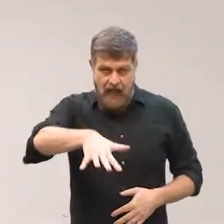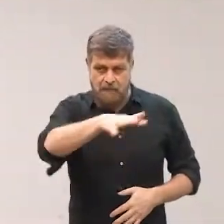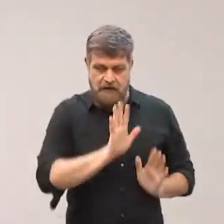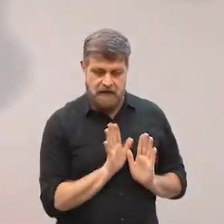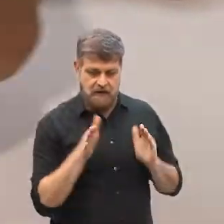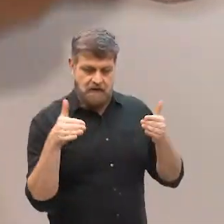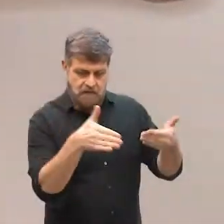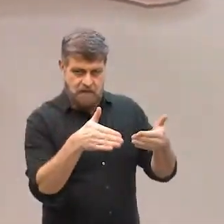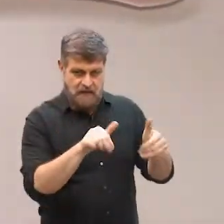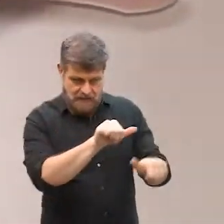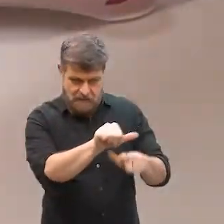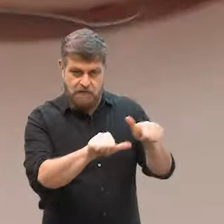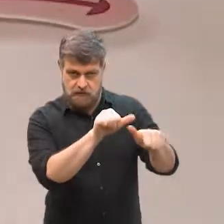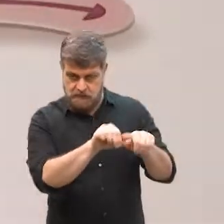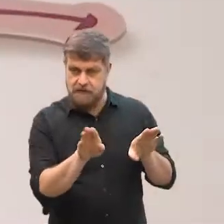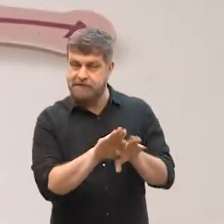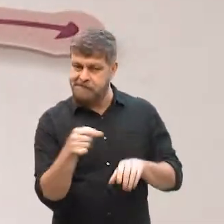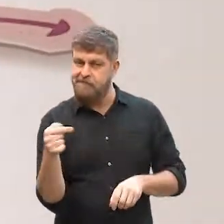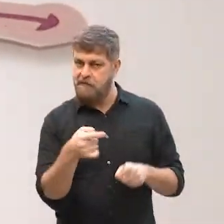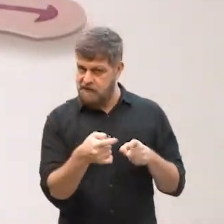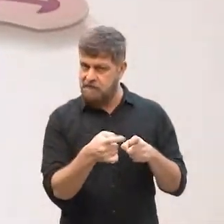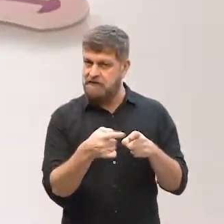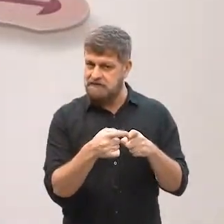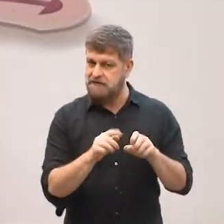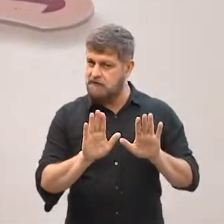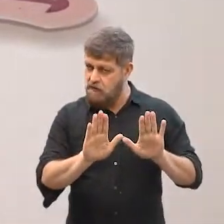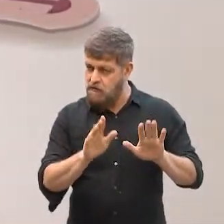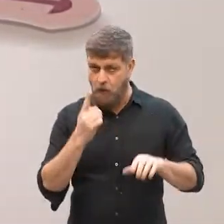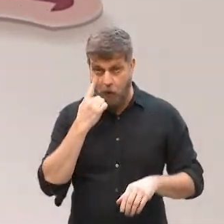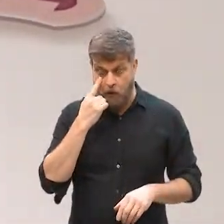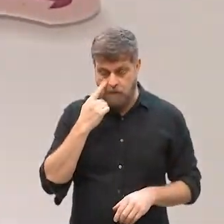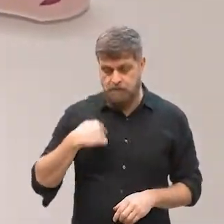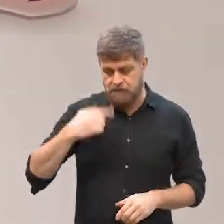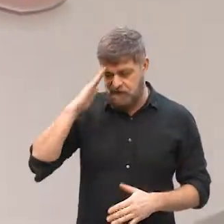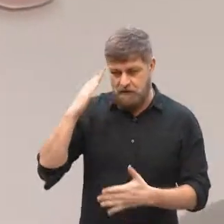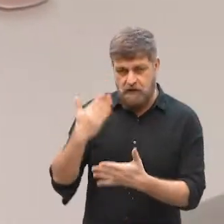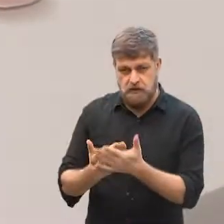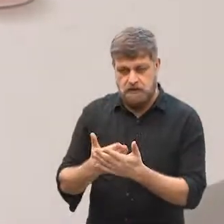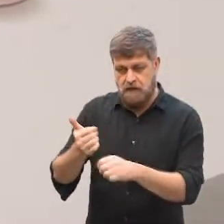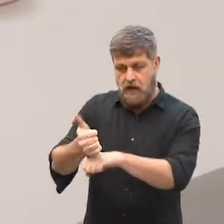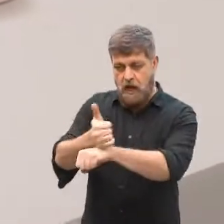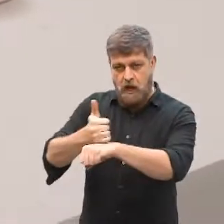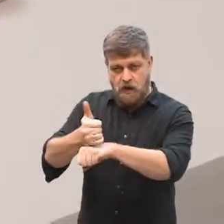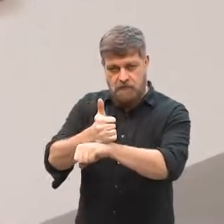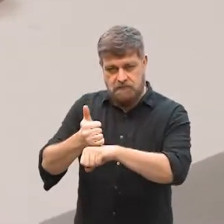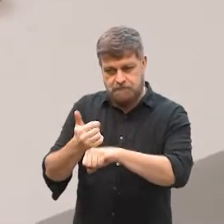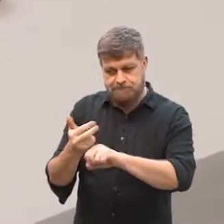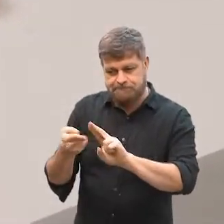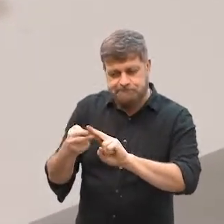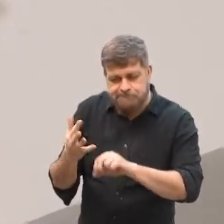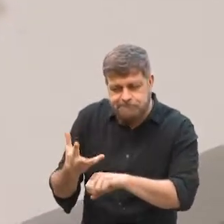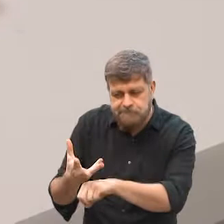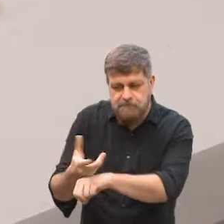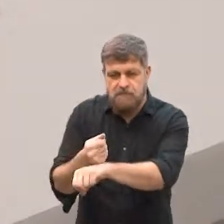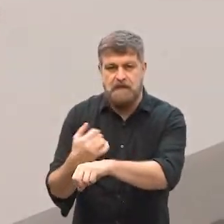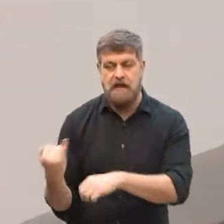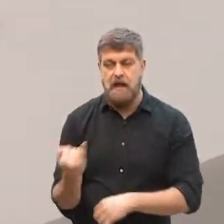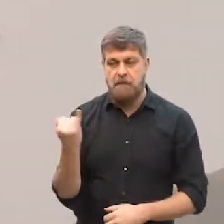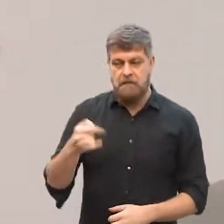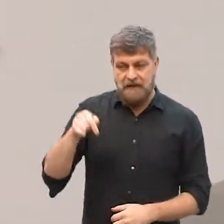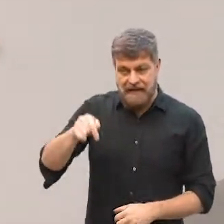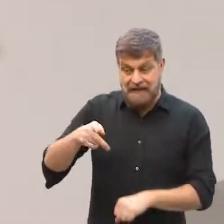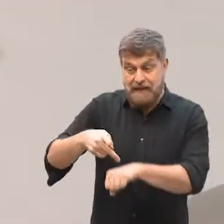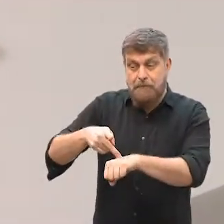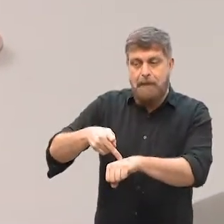está mudando um pouco, tá? Mas eu acredito que para você ter um profissional mais habilitado é muito importante que ele faça